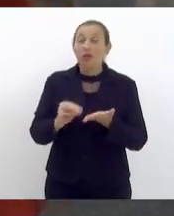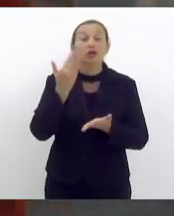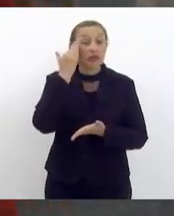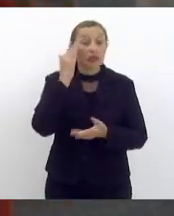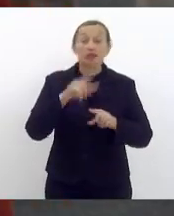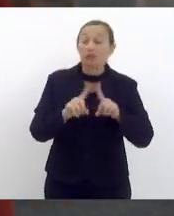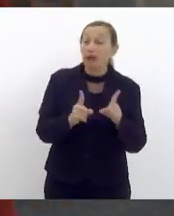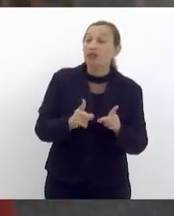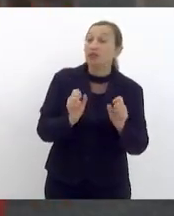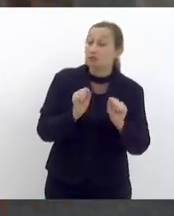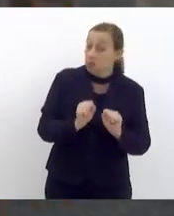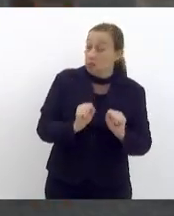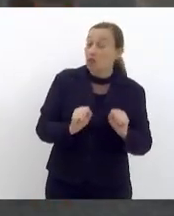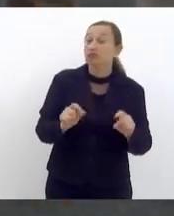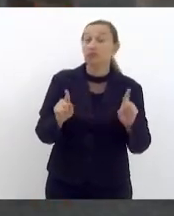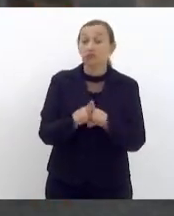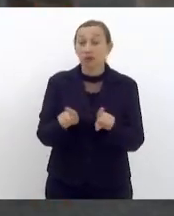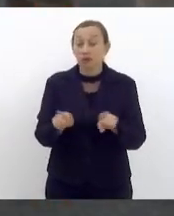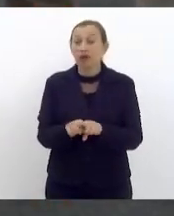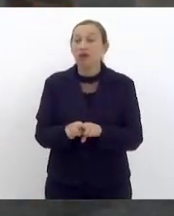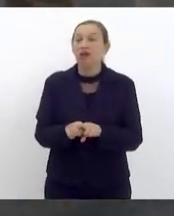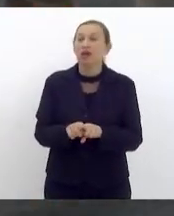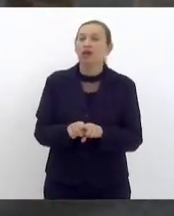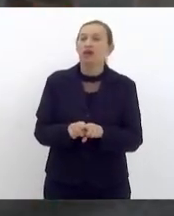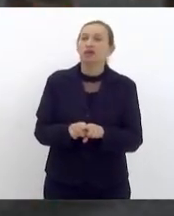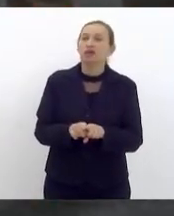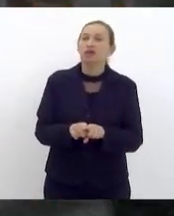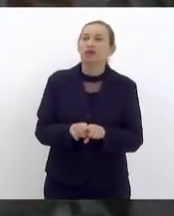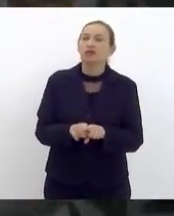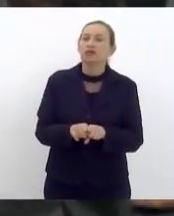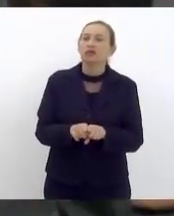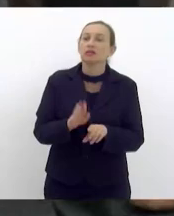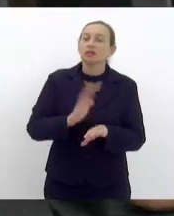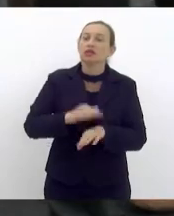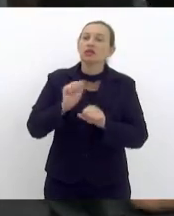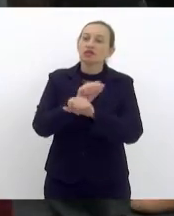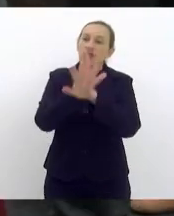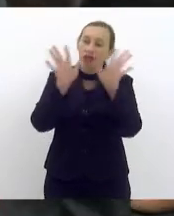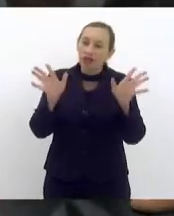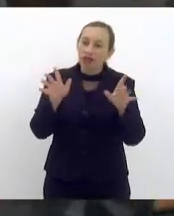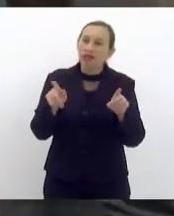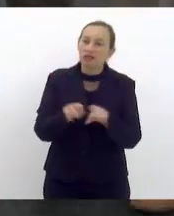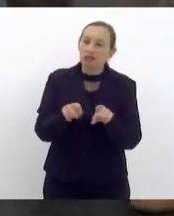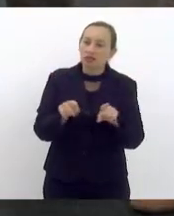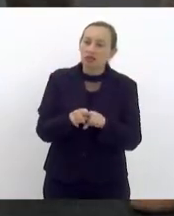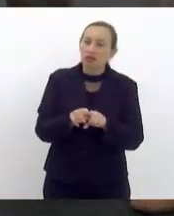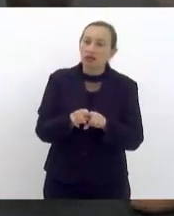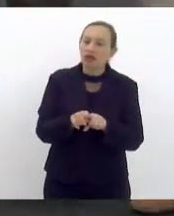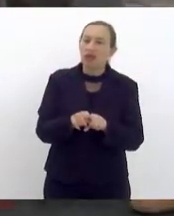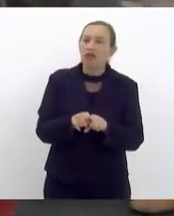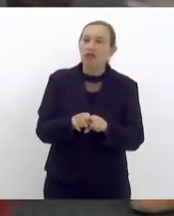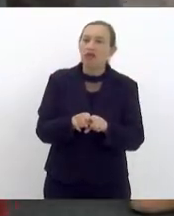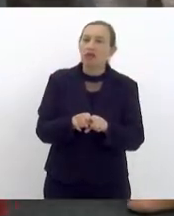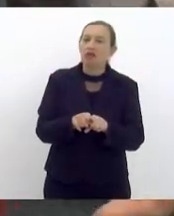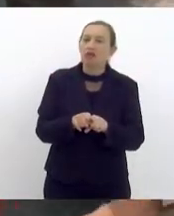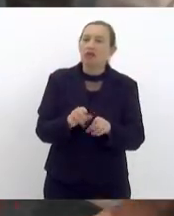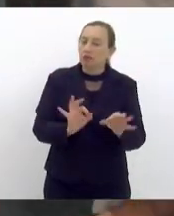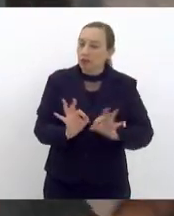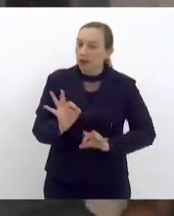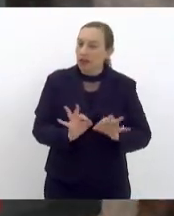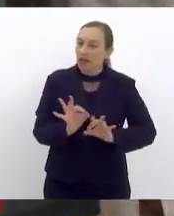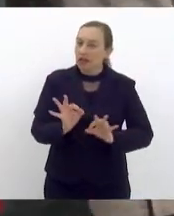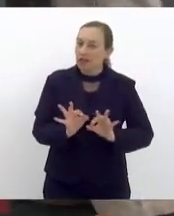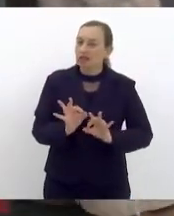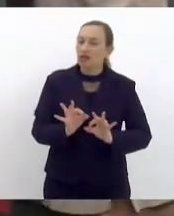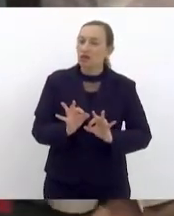compreendo mas que a gente possa também ter mais transparência também nos ritos né nos ritos para que a gente